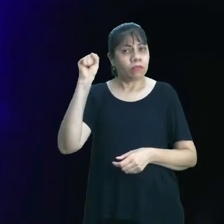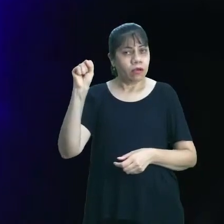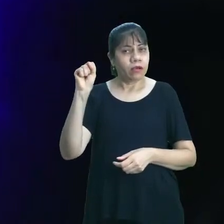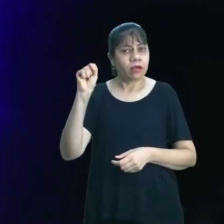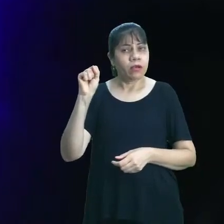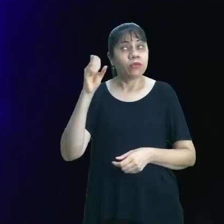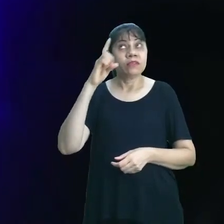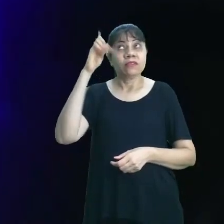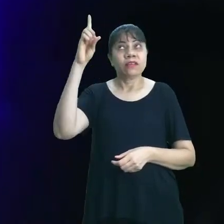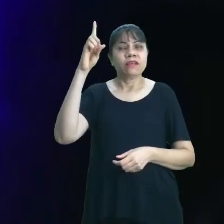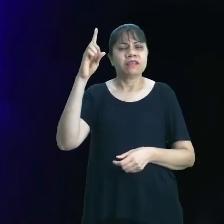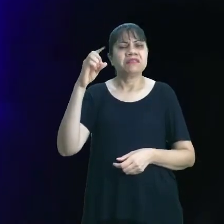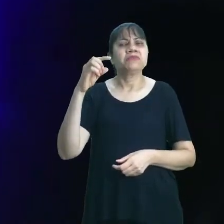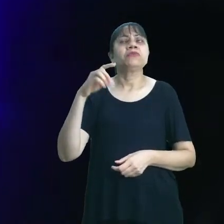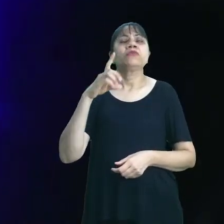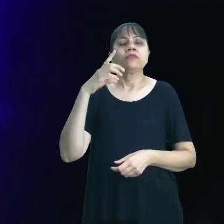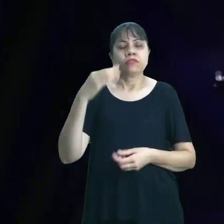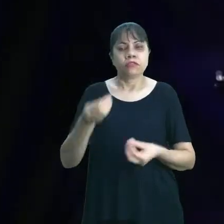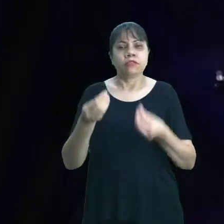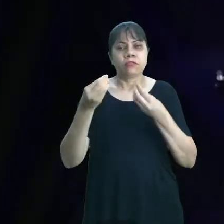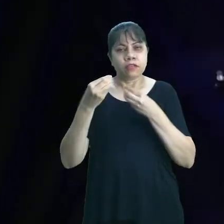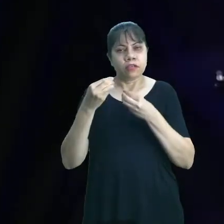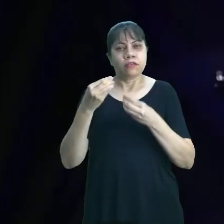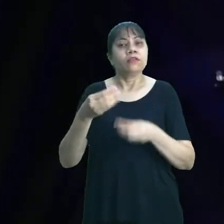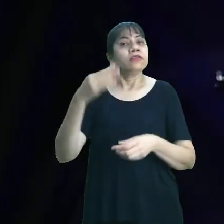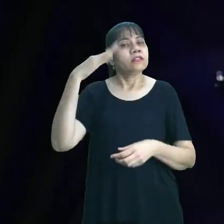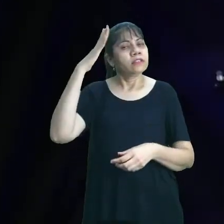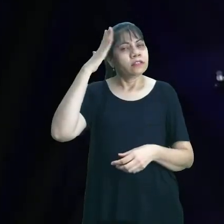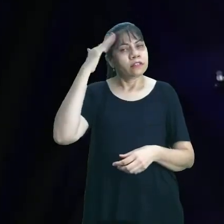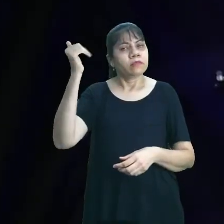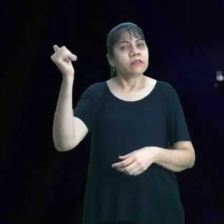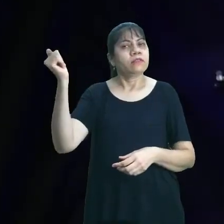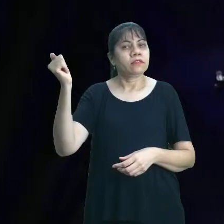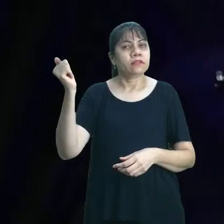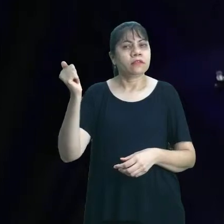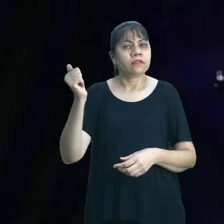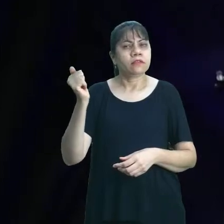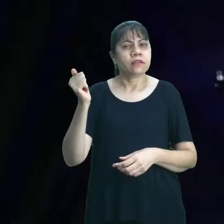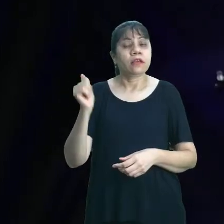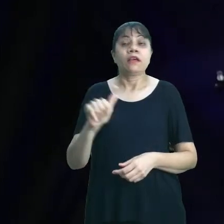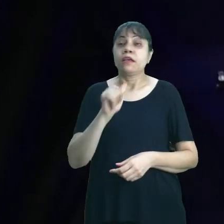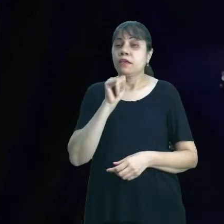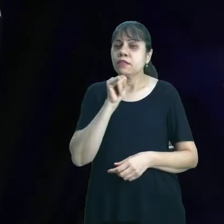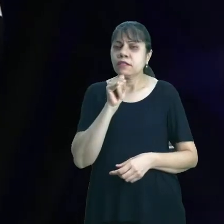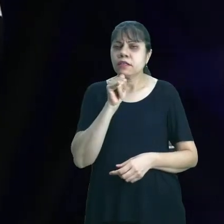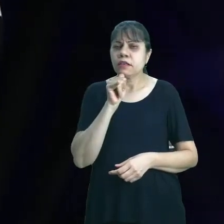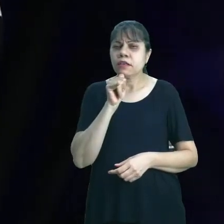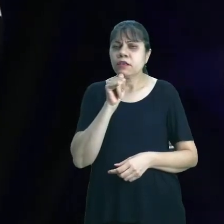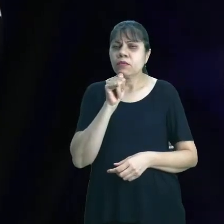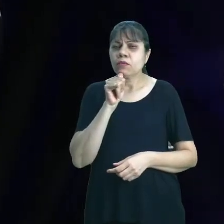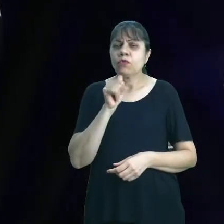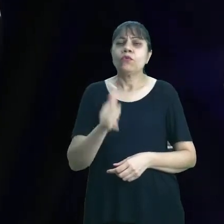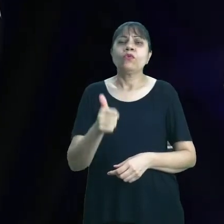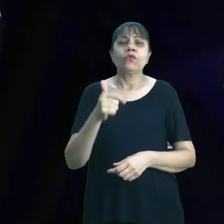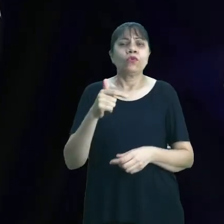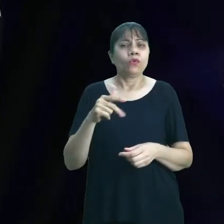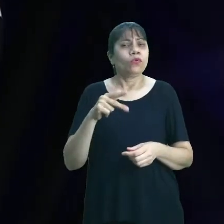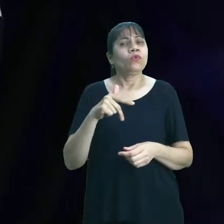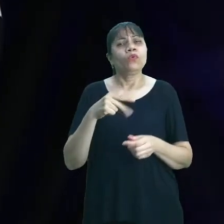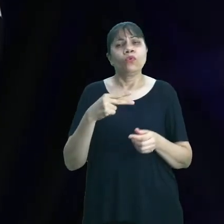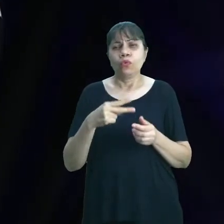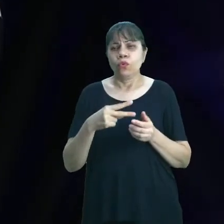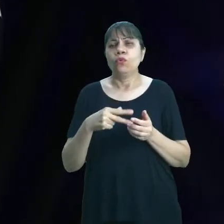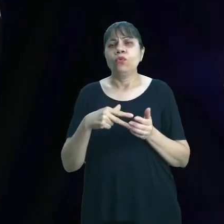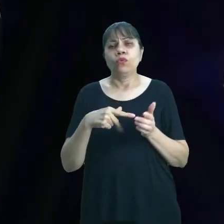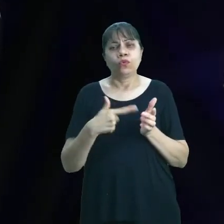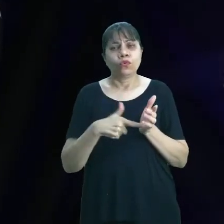apresenta alguns desses dilemas. Como, por exemplo, nos 2 primeiros capítulos, que ele